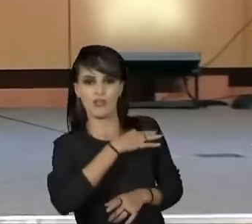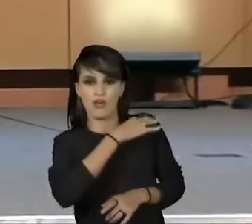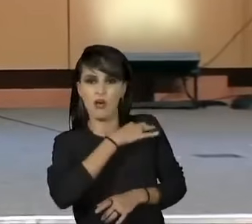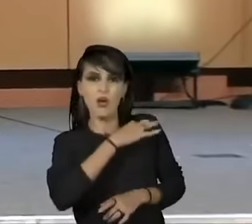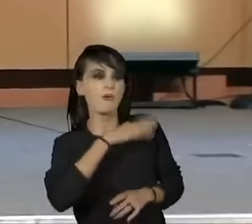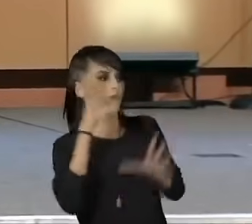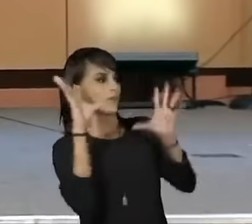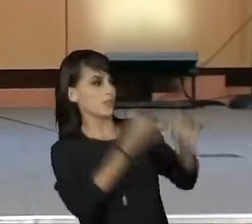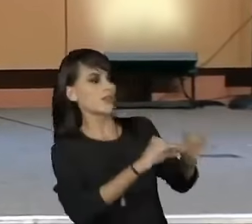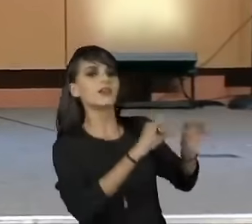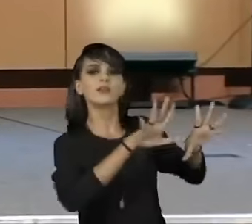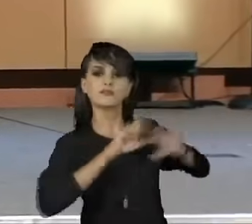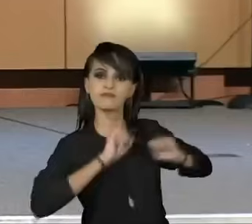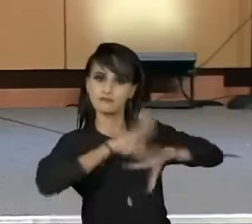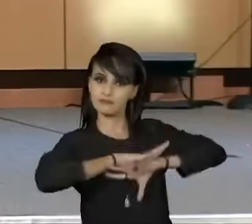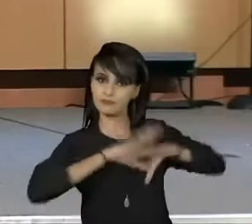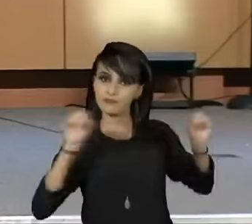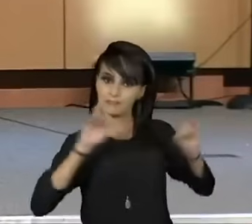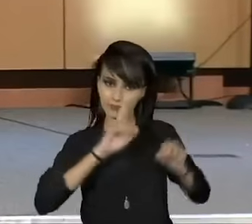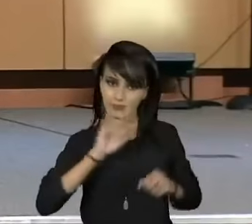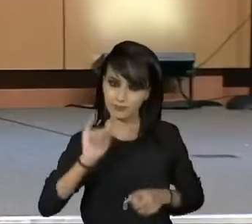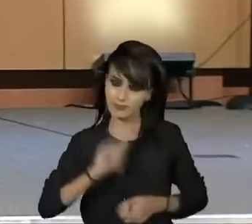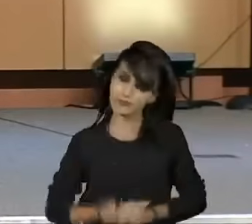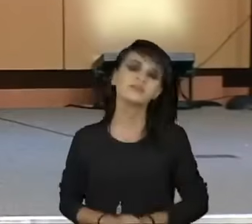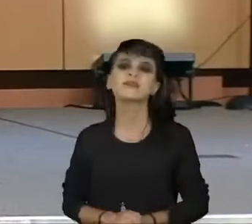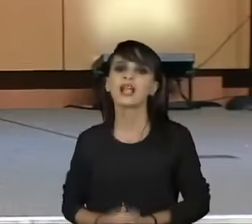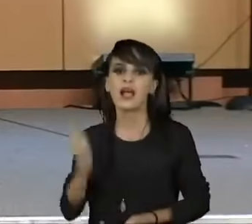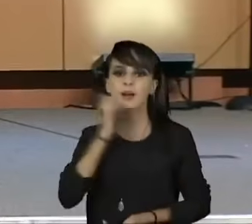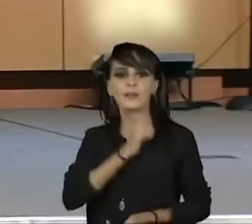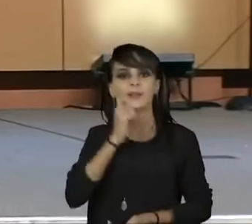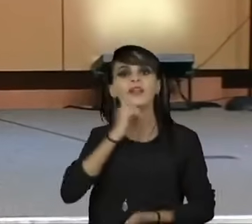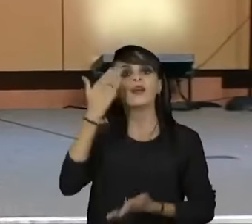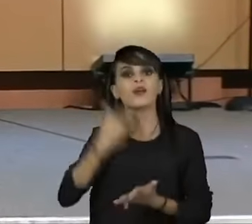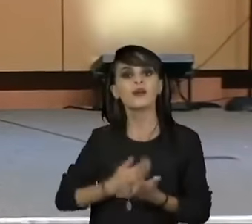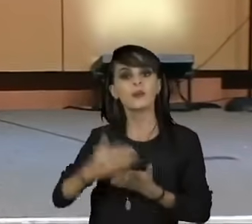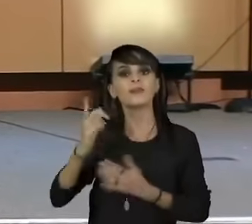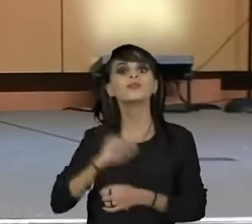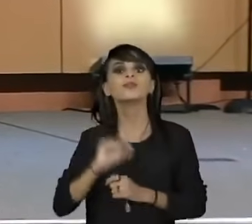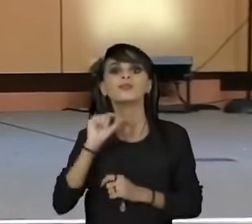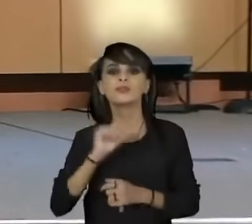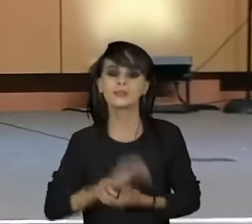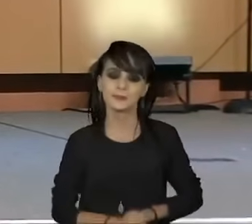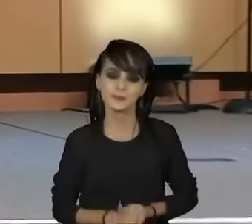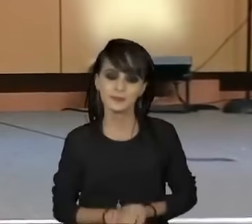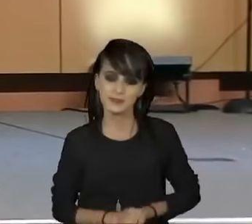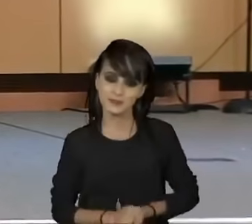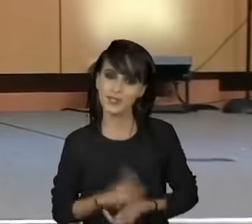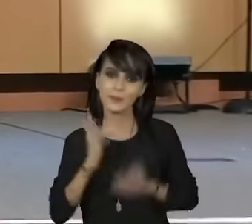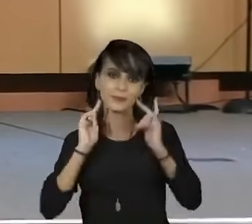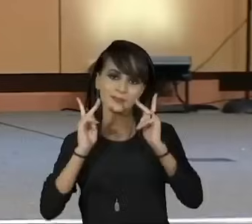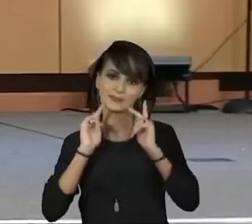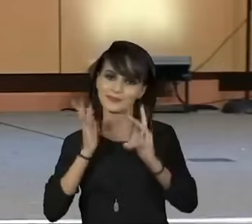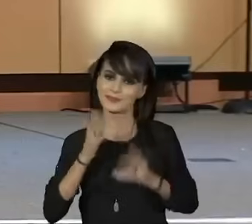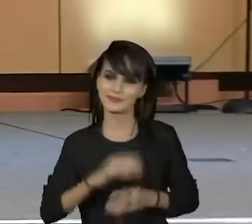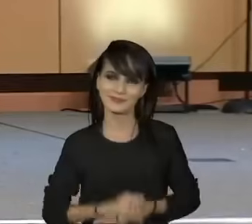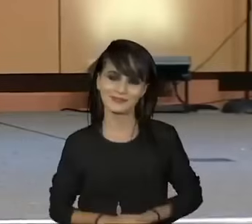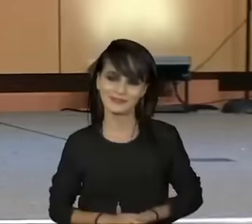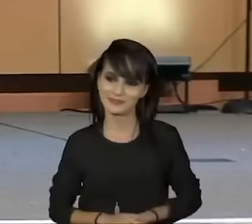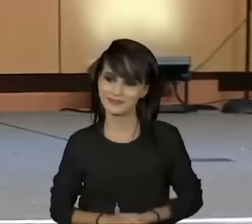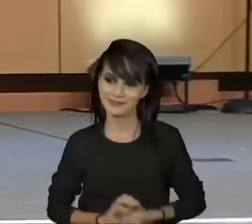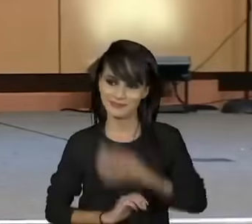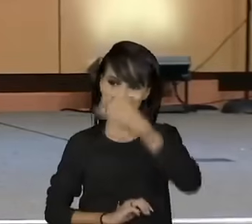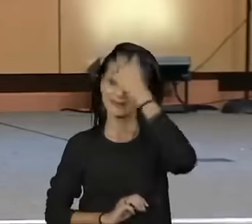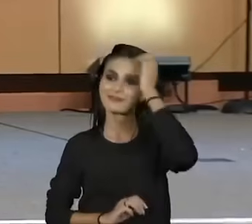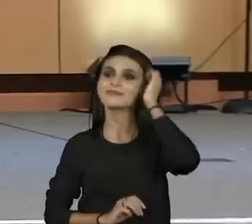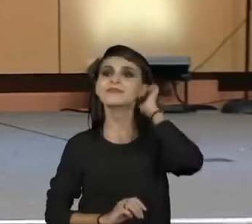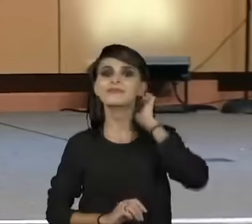eu ficarei sarada aí essa mulher começa uma jornada eu já preguei sobre isso a jornada